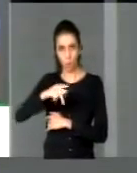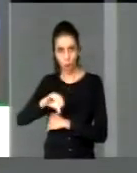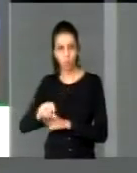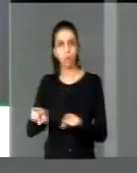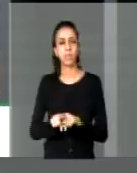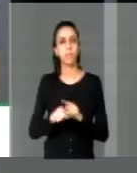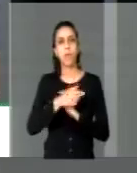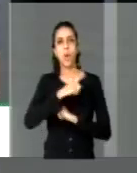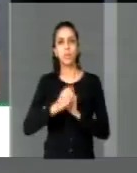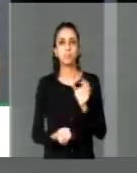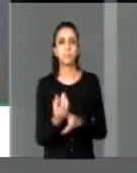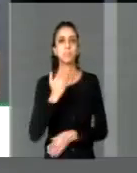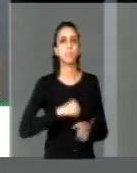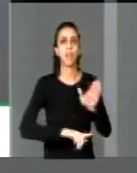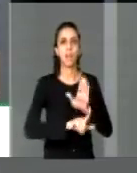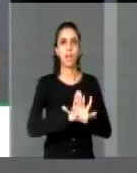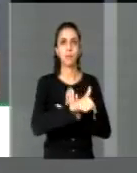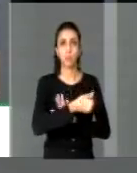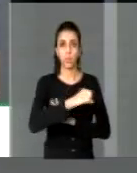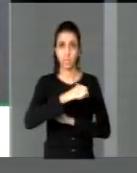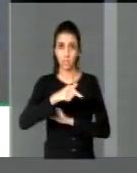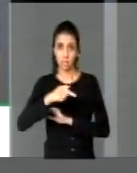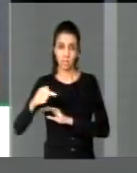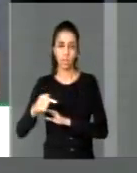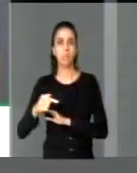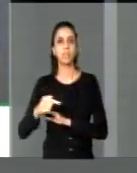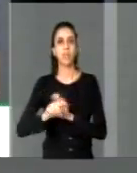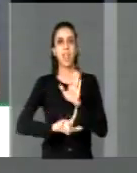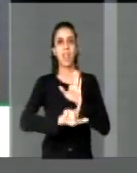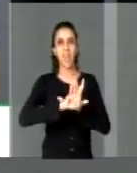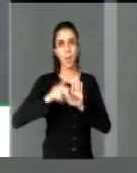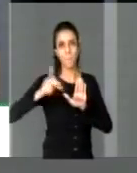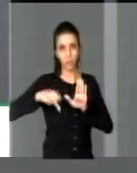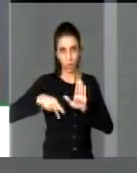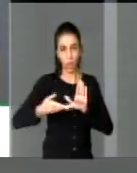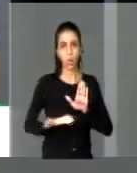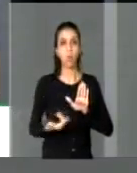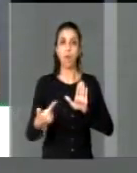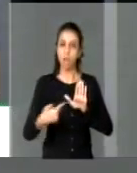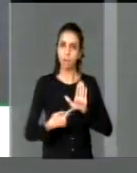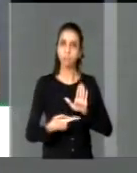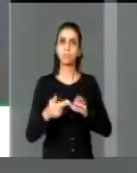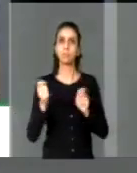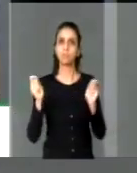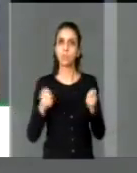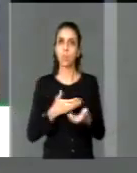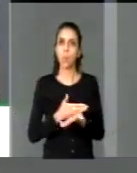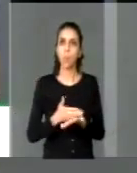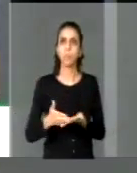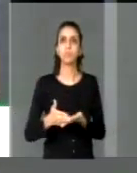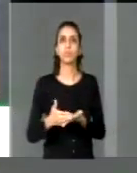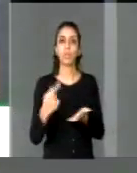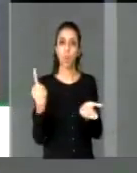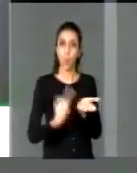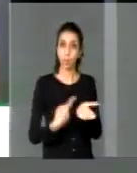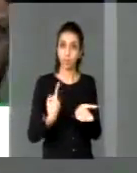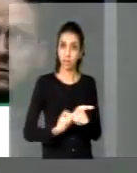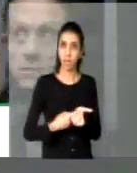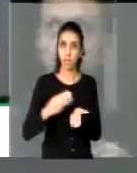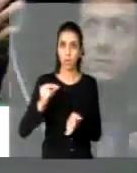9.478 de 1977, chamada Lei do Petróleo, foi introduzido nos contratos de concessão da